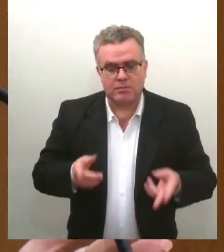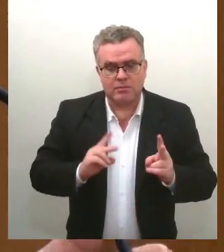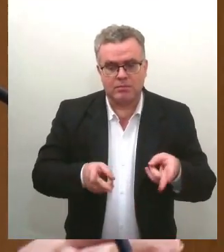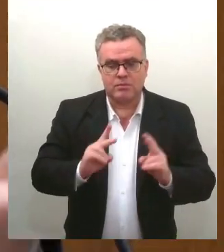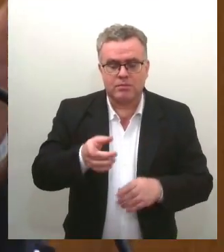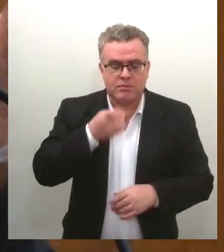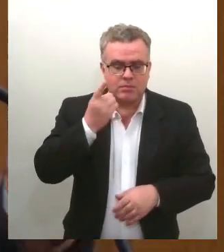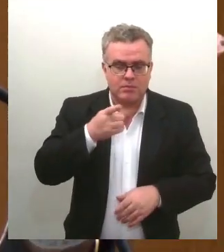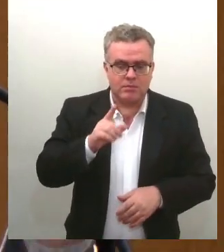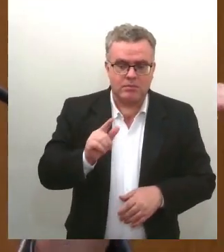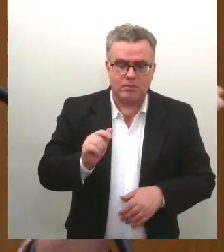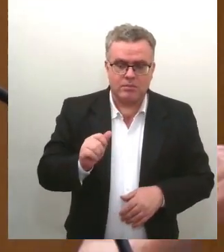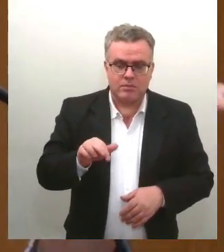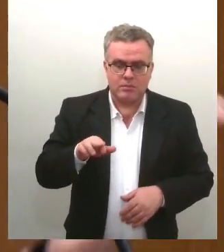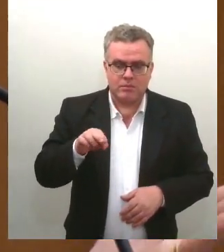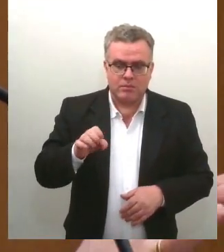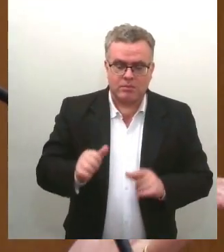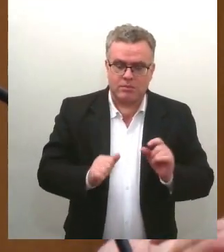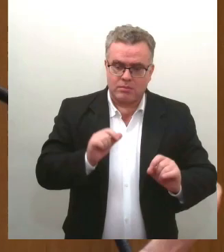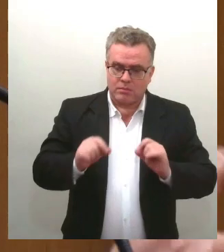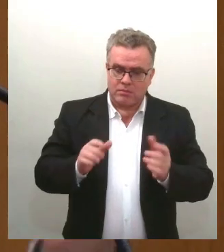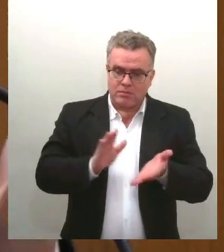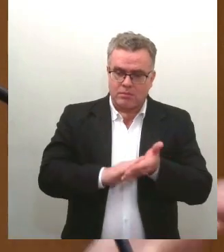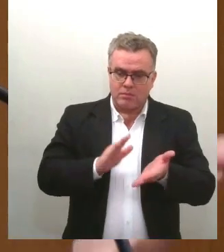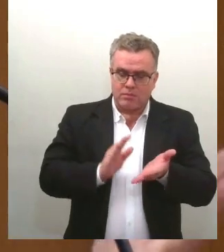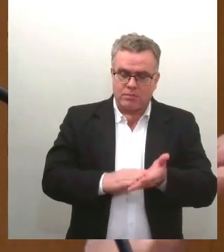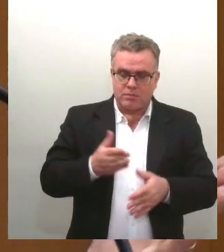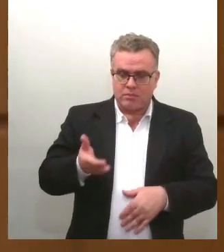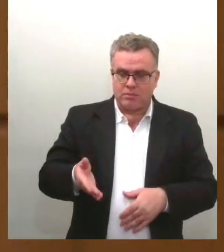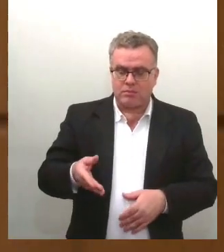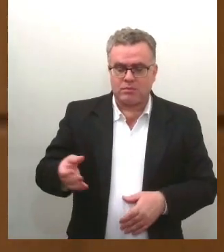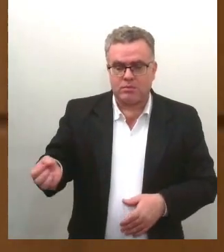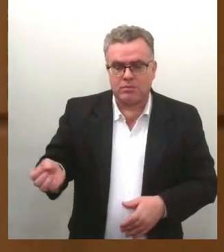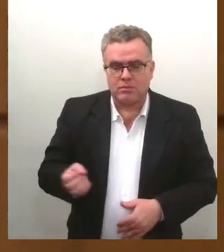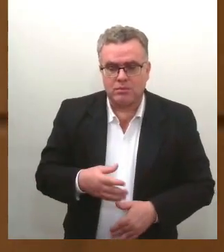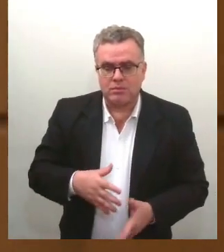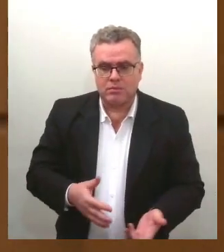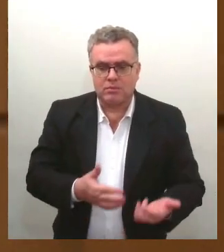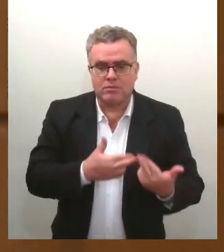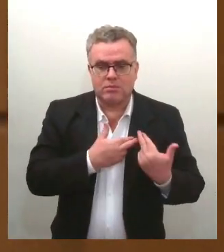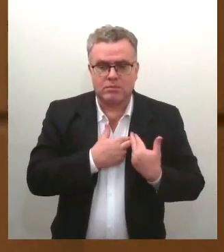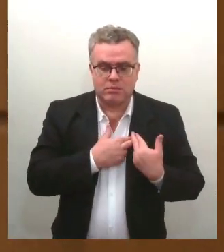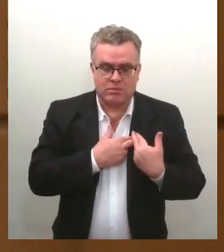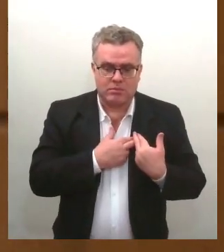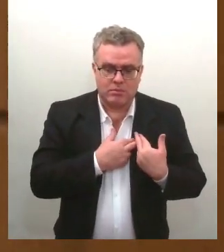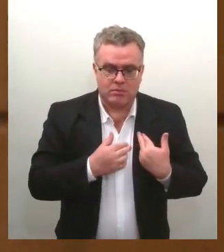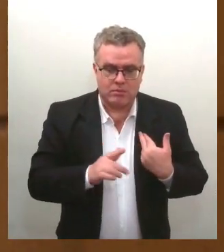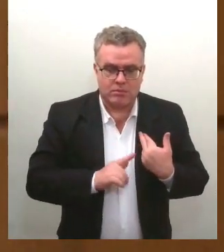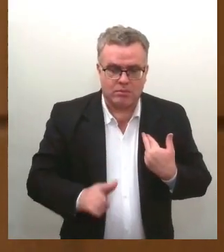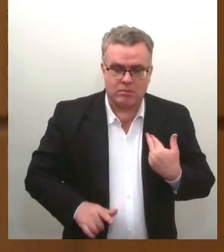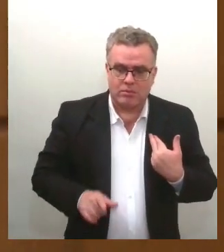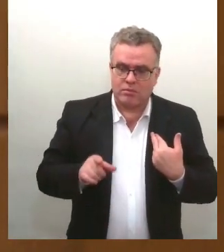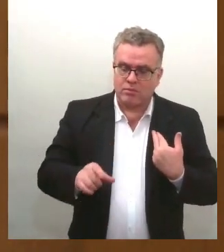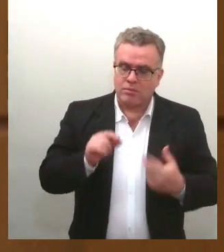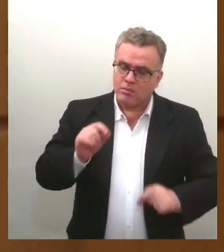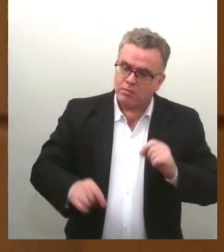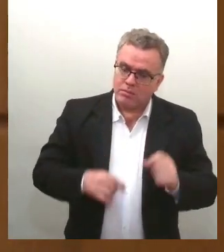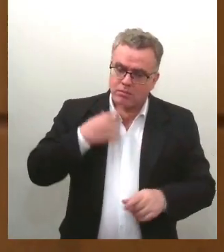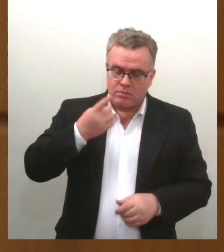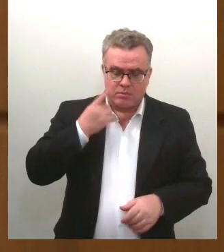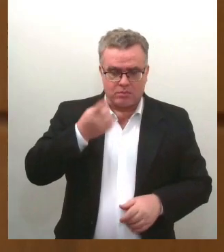parabenizou o Neto Batalha pela nova função junto ao governo do estado. O deputado estadual Luciano Pimentel lembrou o Dia Mundial